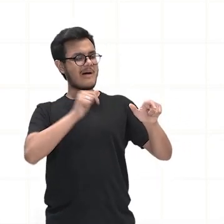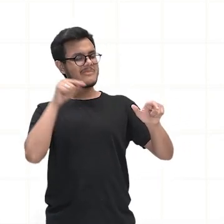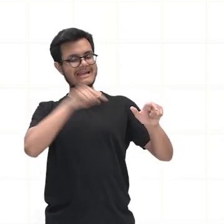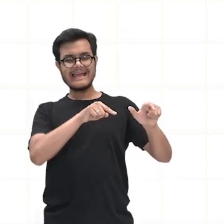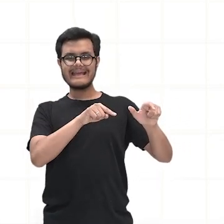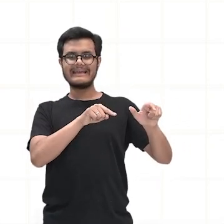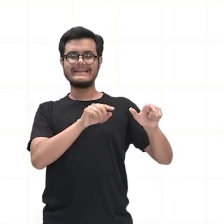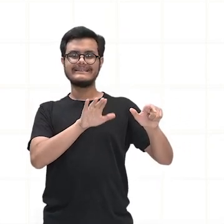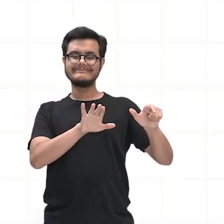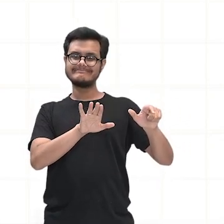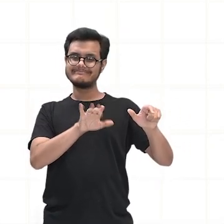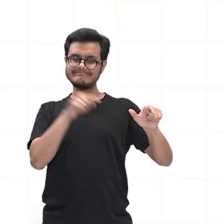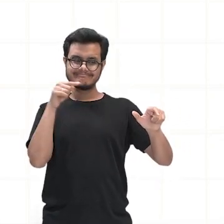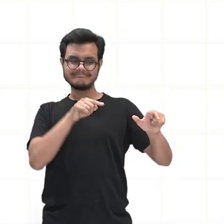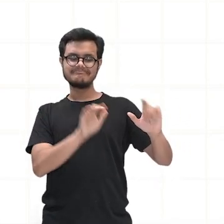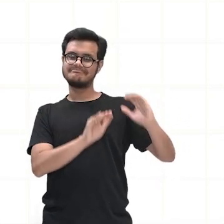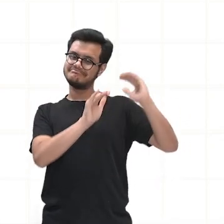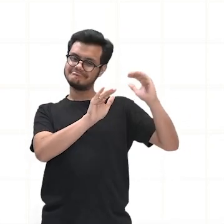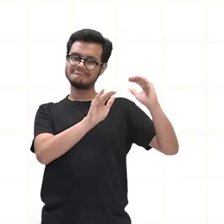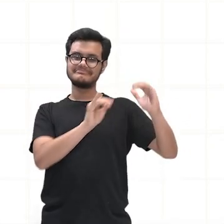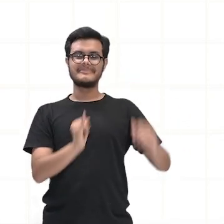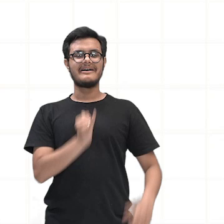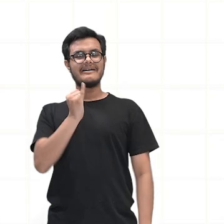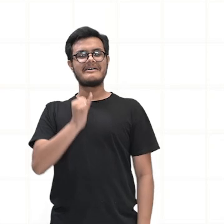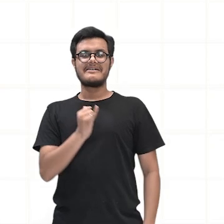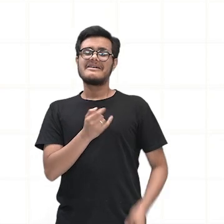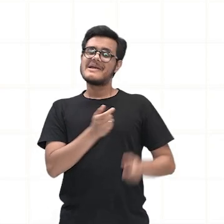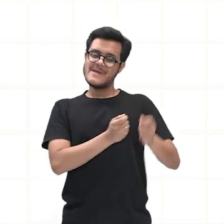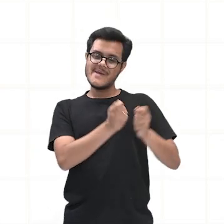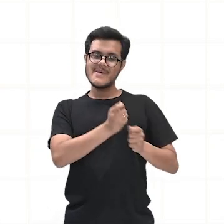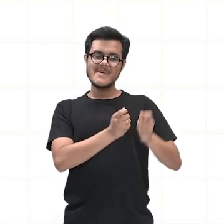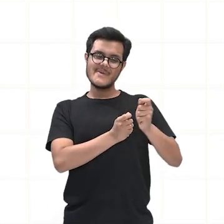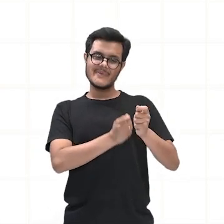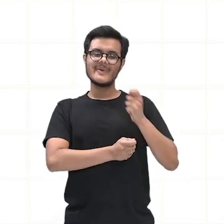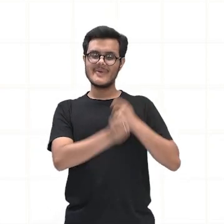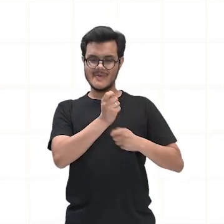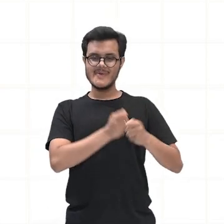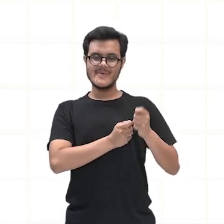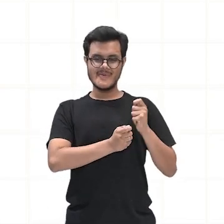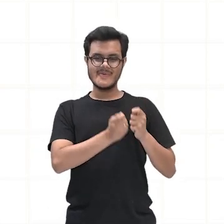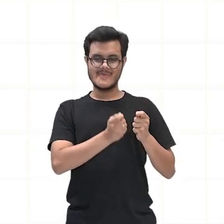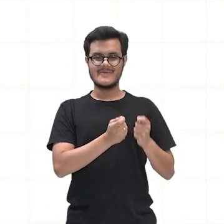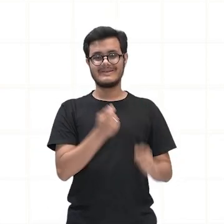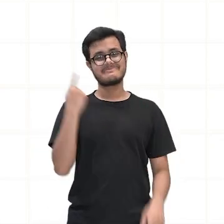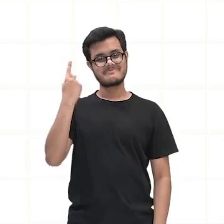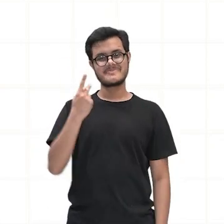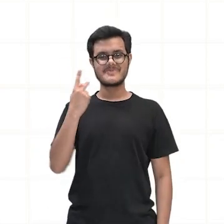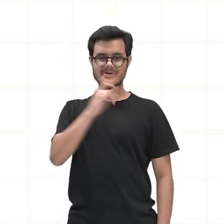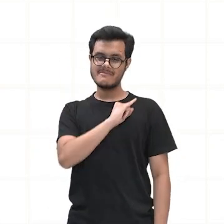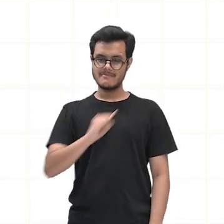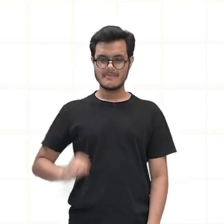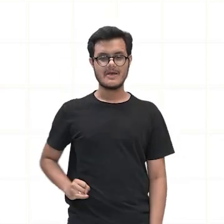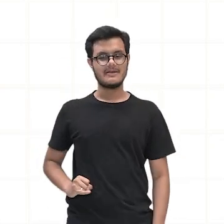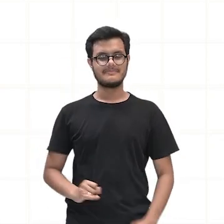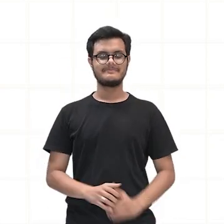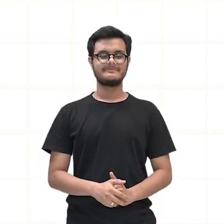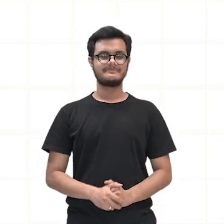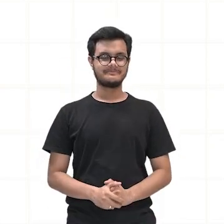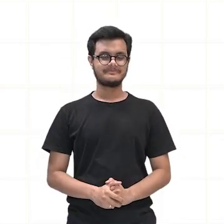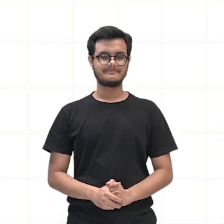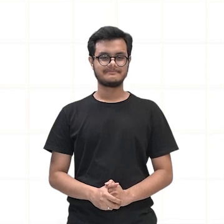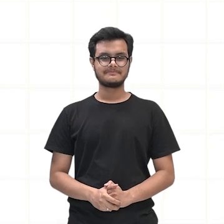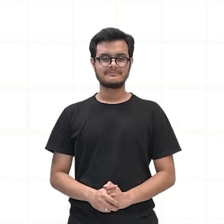imperatriz, se destacando e influenciando ali nas decisões políticas do Império Bizantino, tá